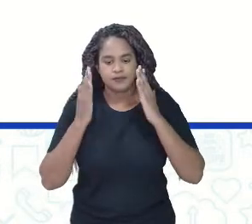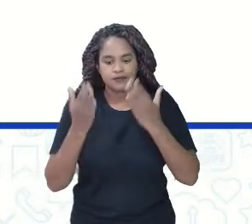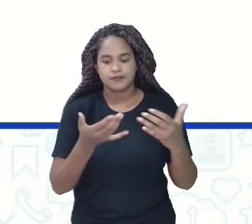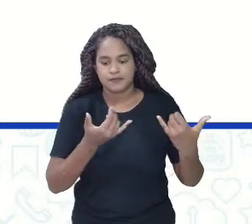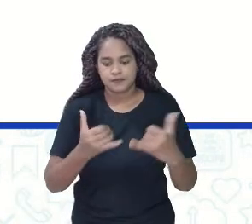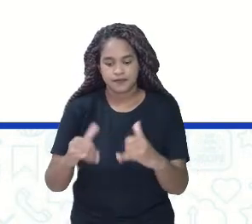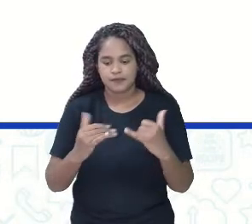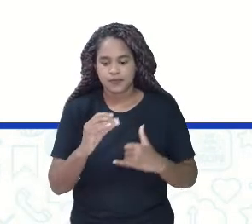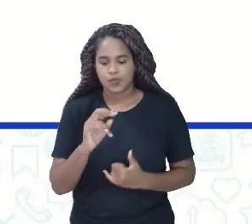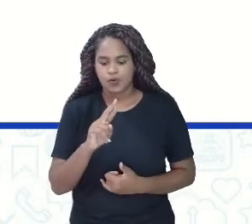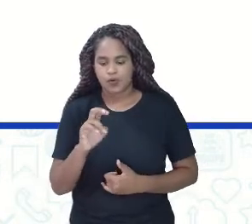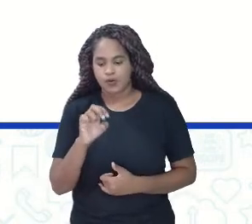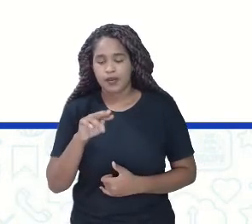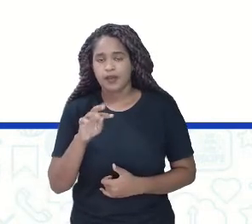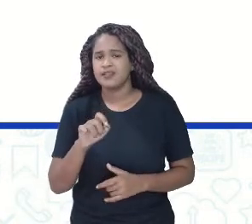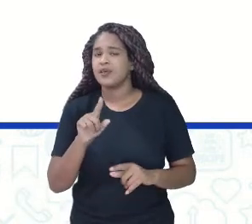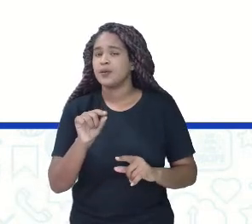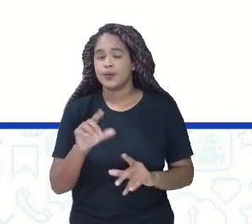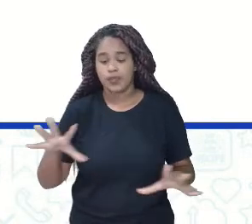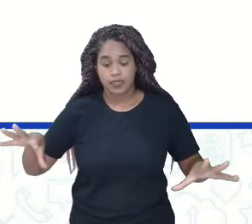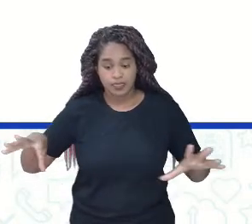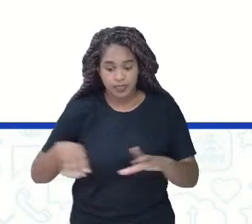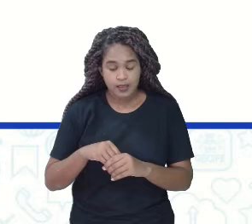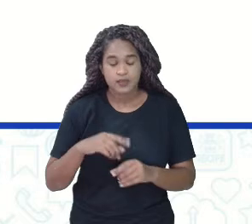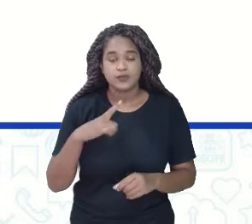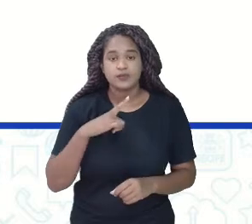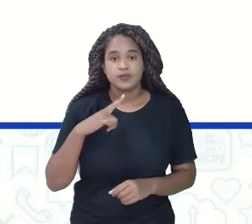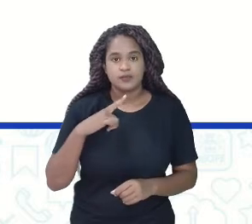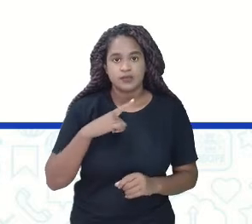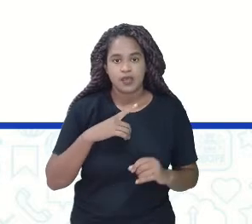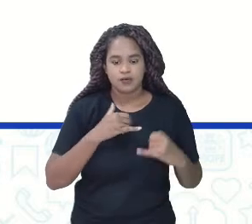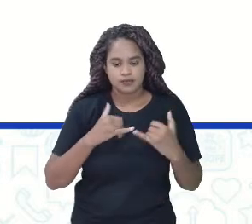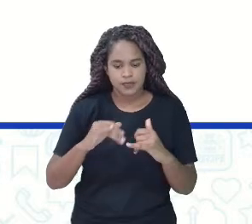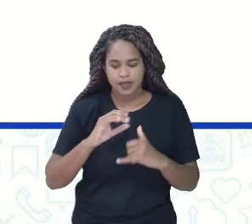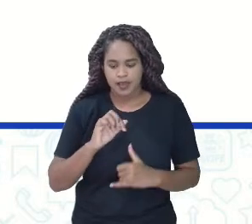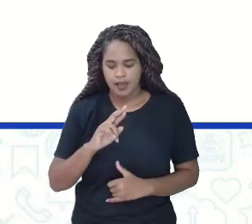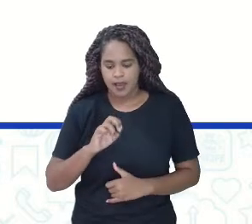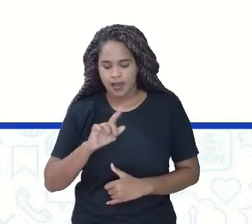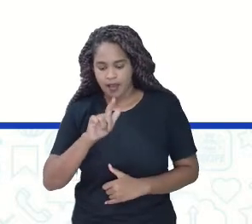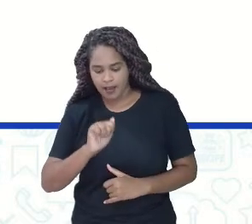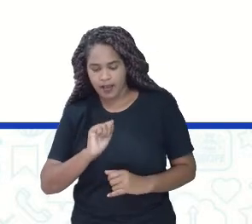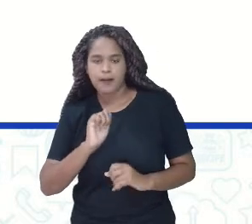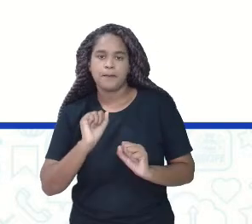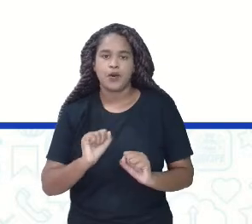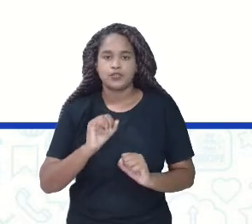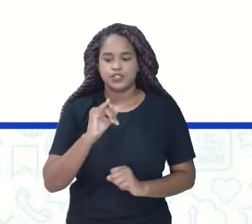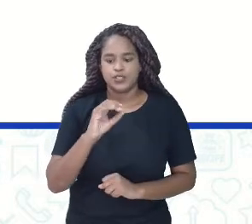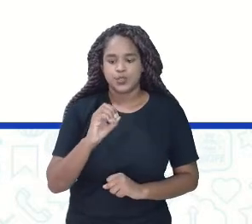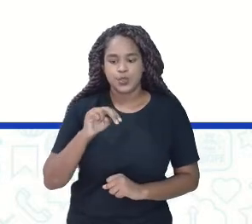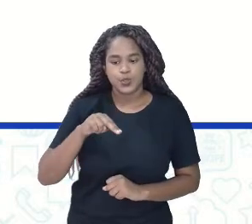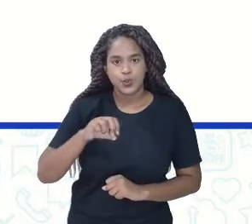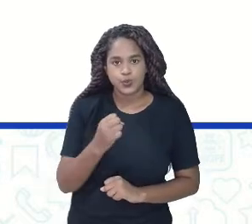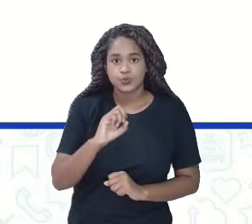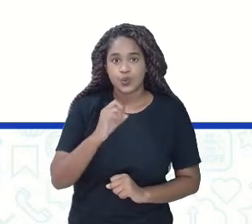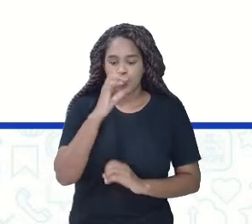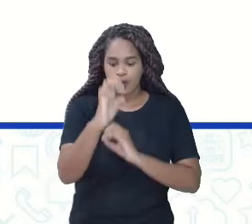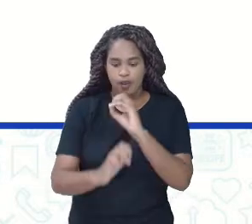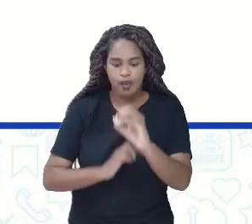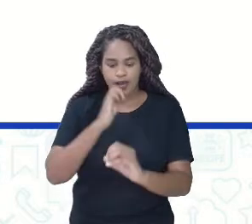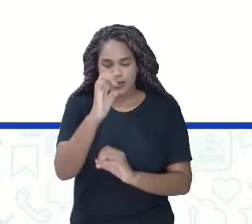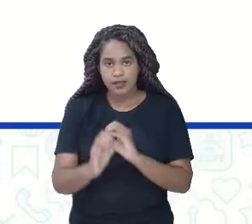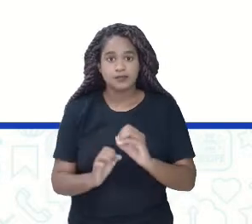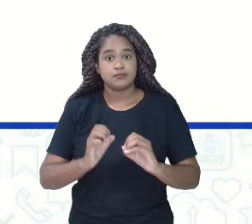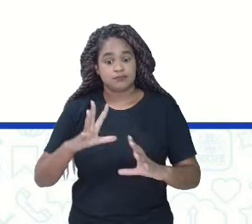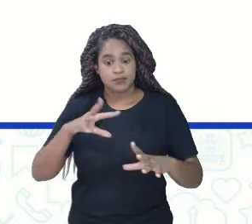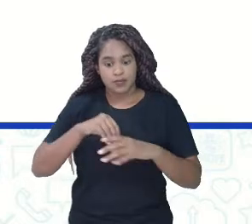ordenado de cargas elétricas, que são íons ou elétrons, e eles se movem de forma orientada também em um